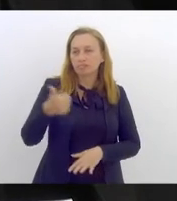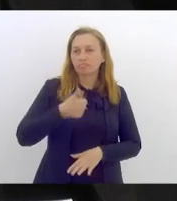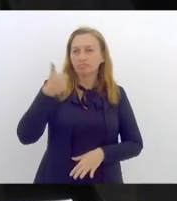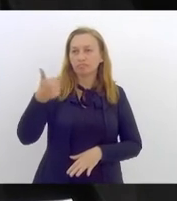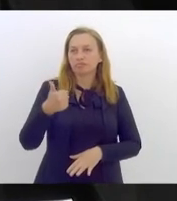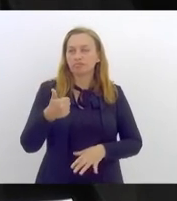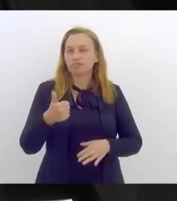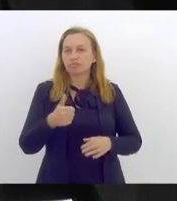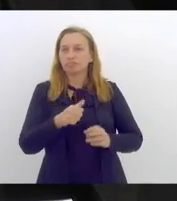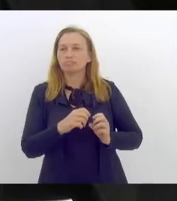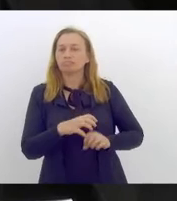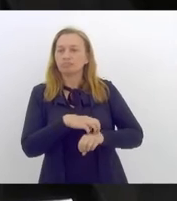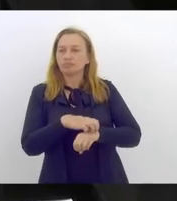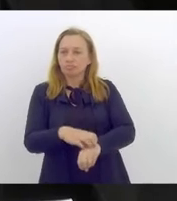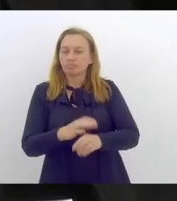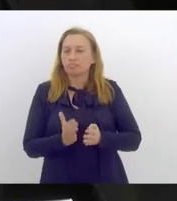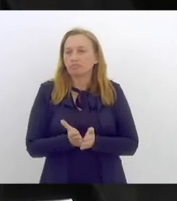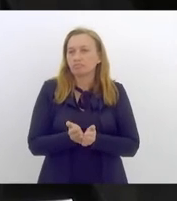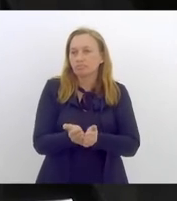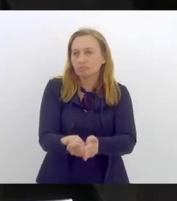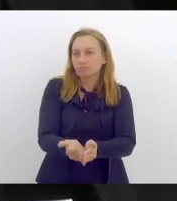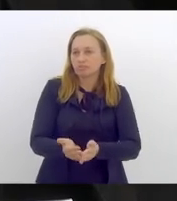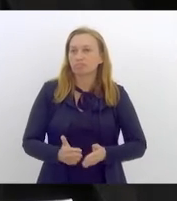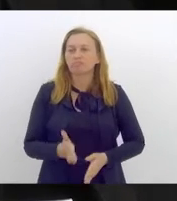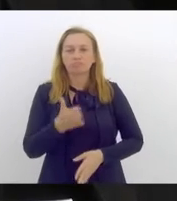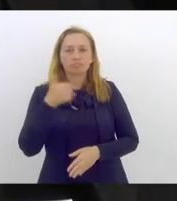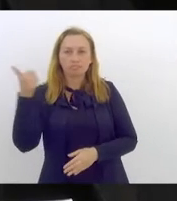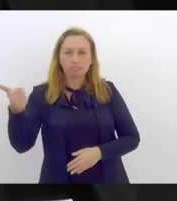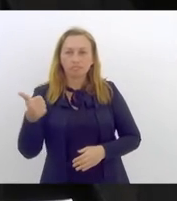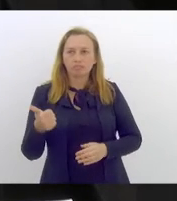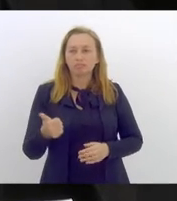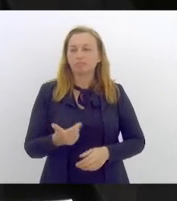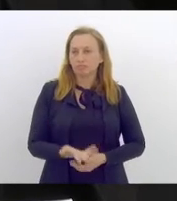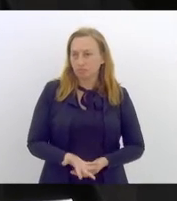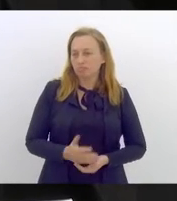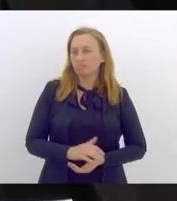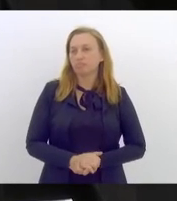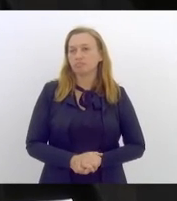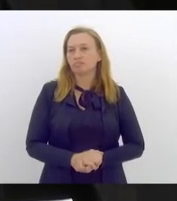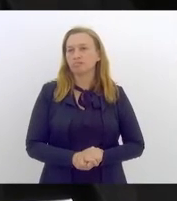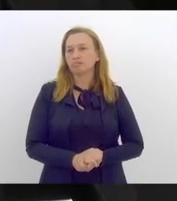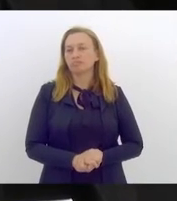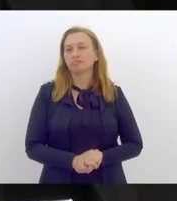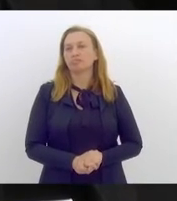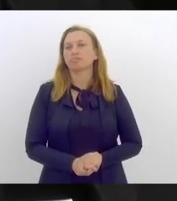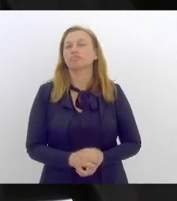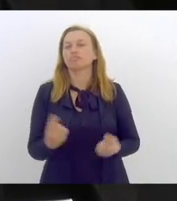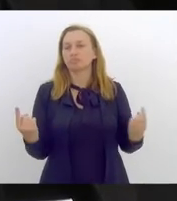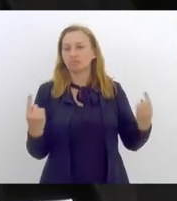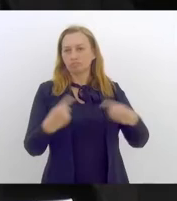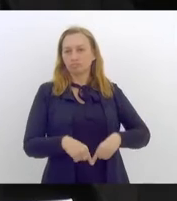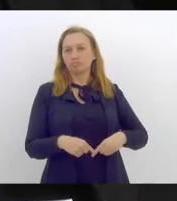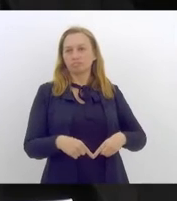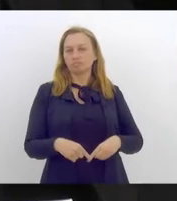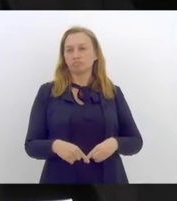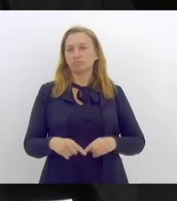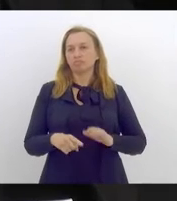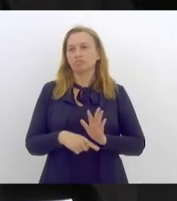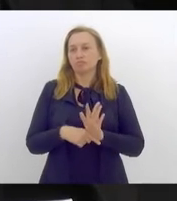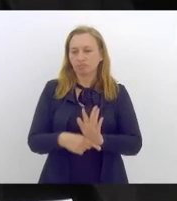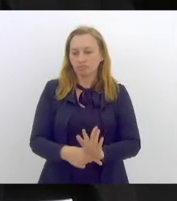ferroviário, não reflete o tamanho do desafio na melhoria do transporte aquaviário, portanto, não reflete a melhoria no desafio de